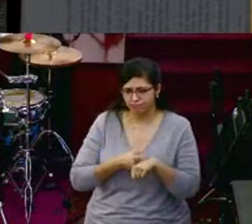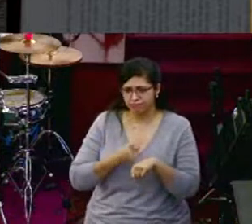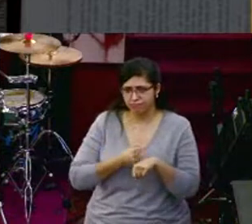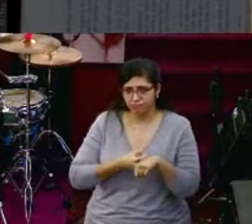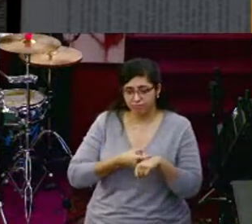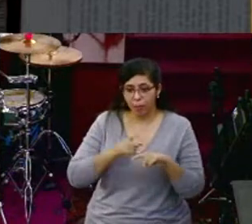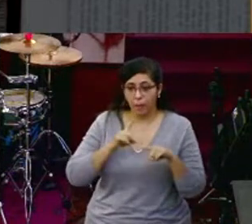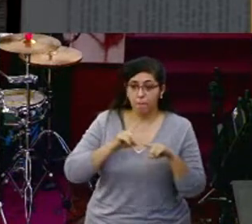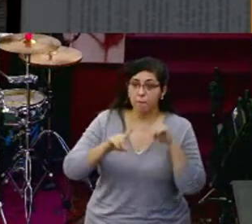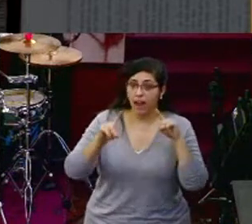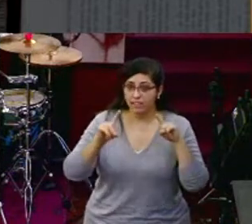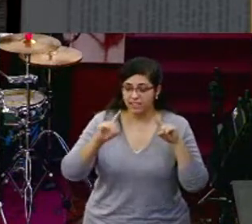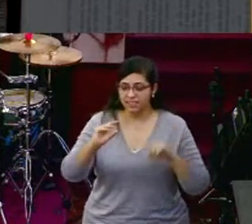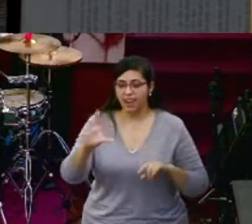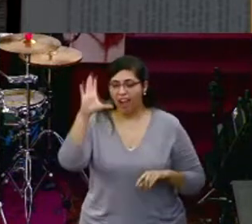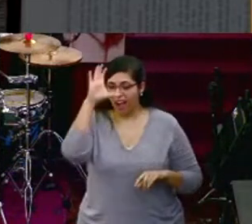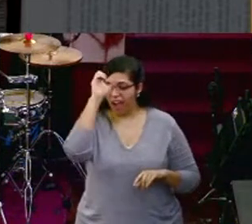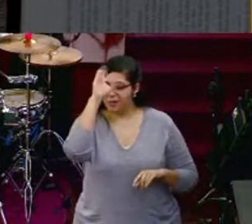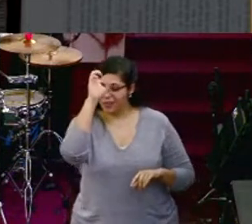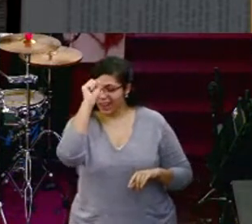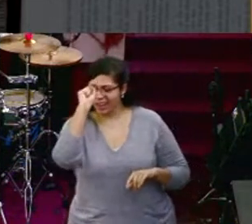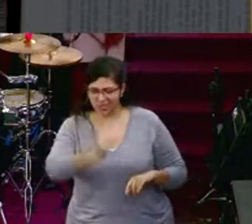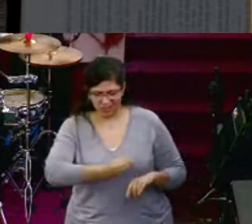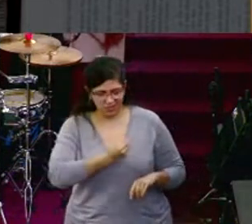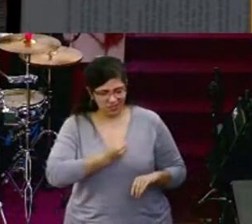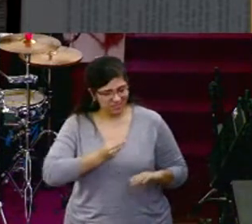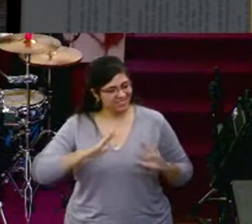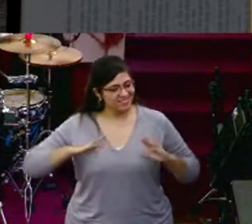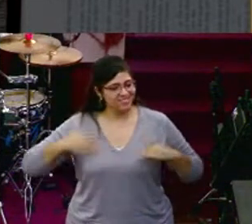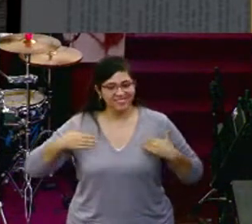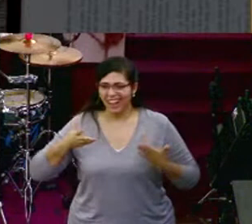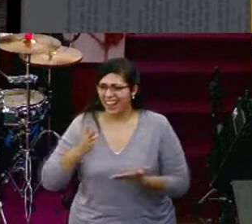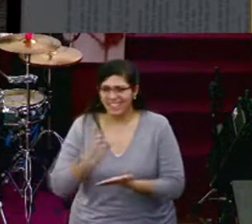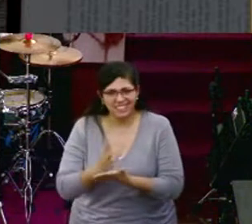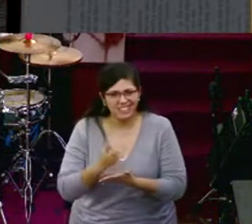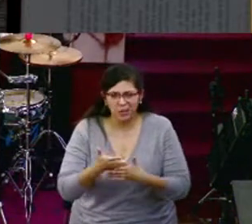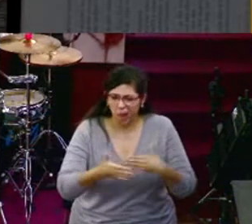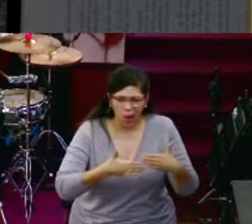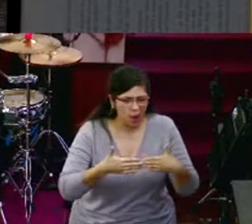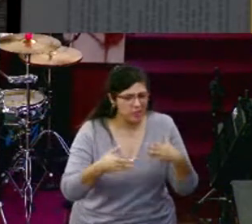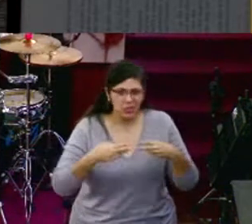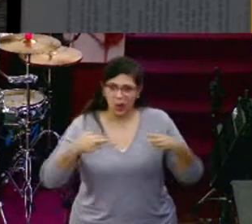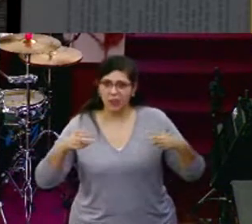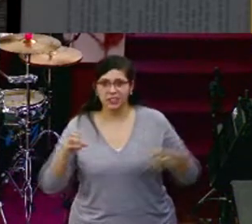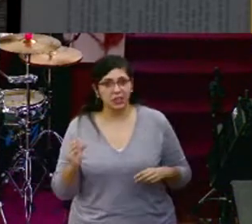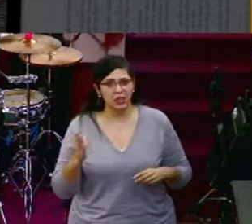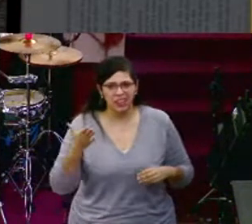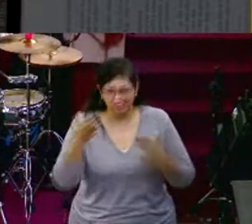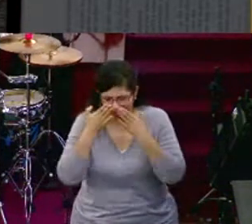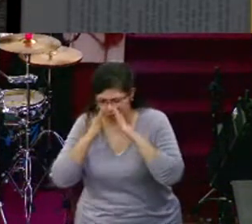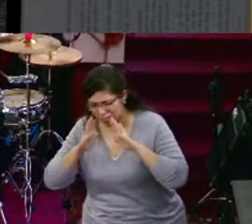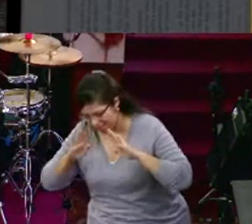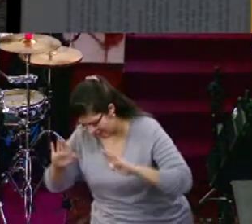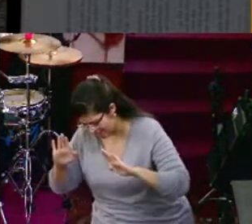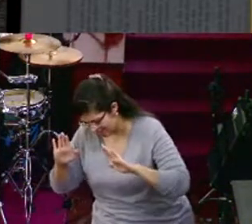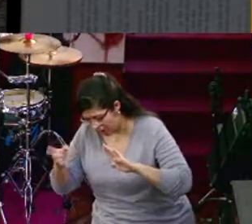a viver contente em toda e qualquer situação tanto sei estar humilhado como